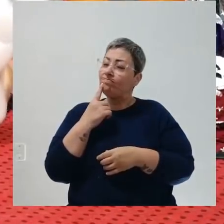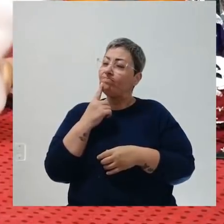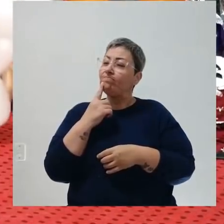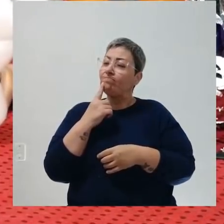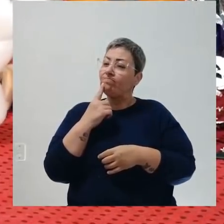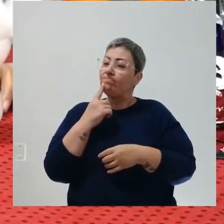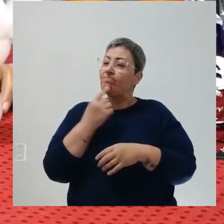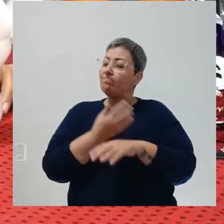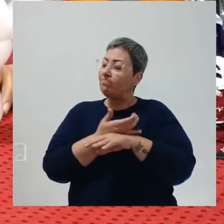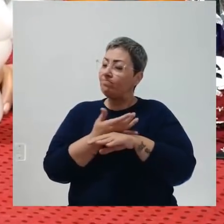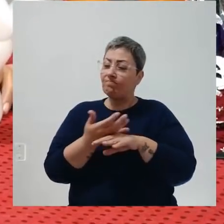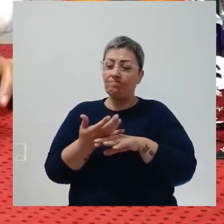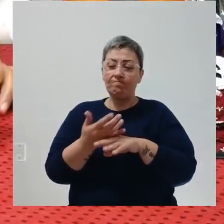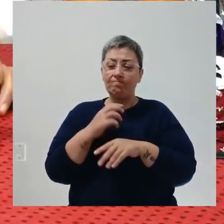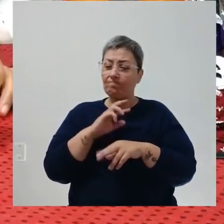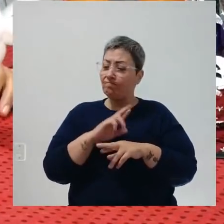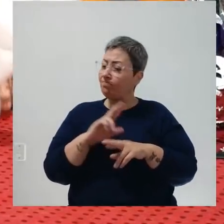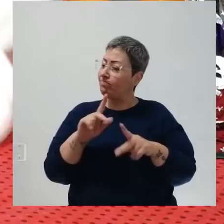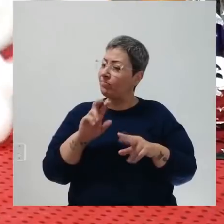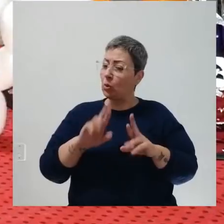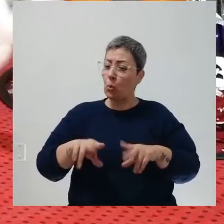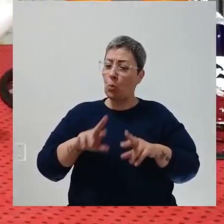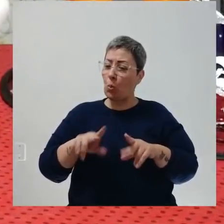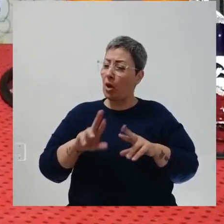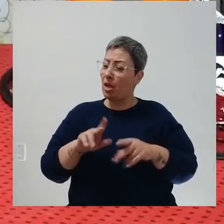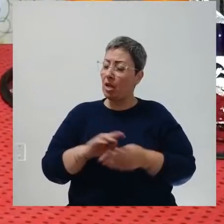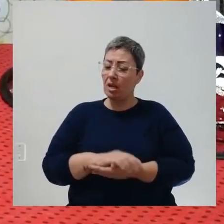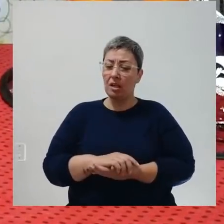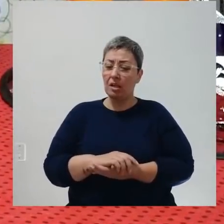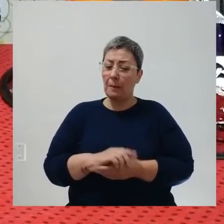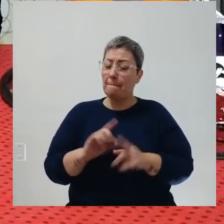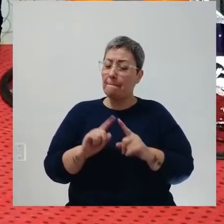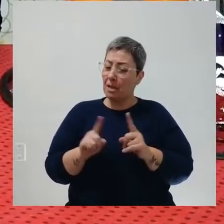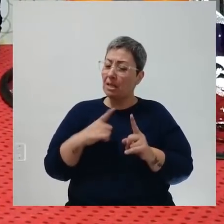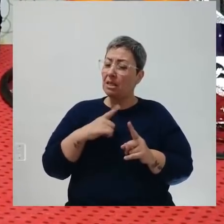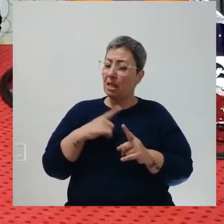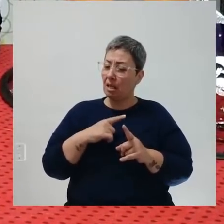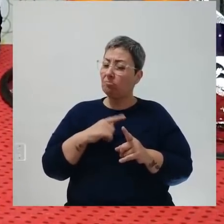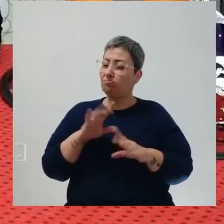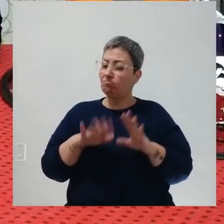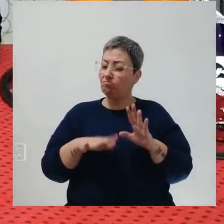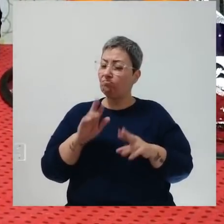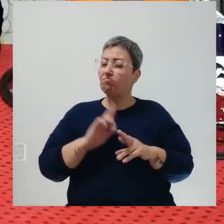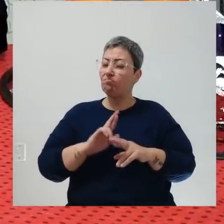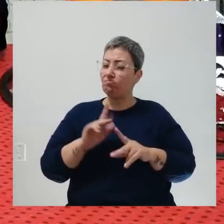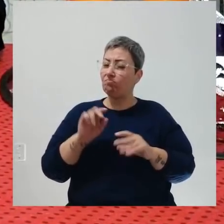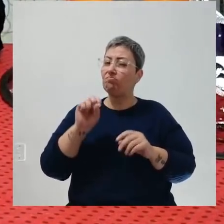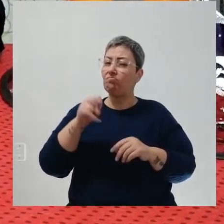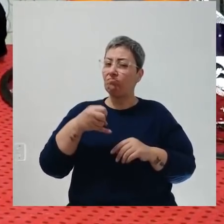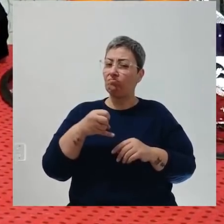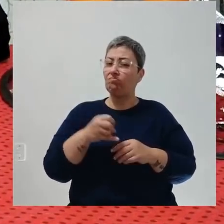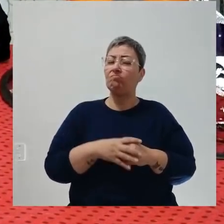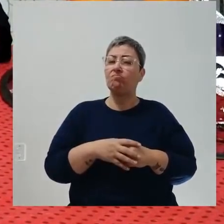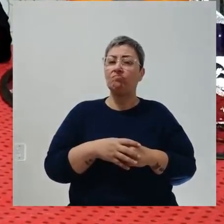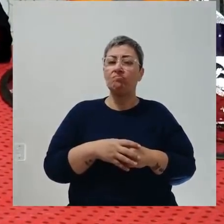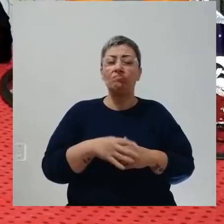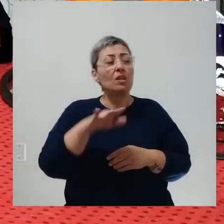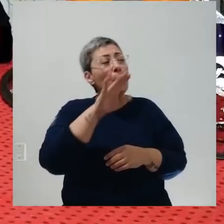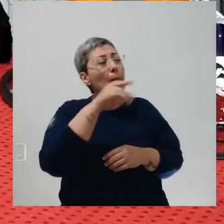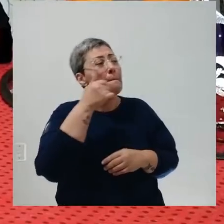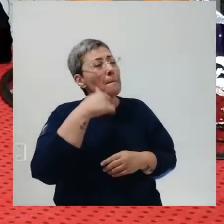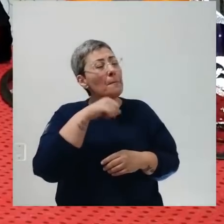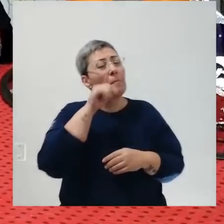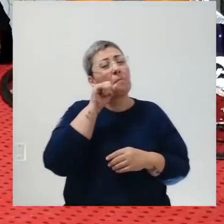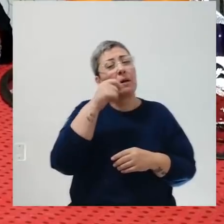Não era o verdinho que era diferente nessa fazenda, mas tem alguma coisa diferente. Mamãe,